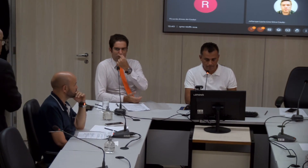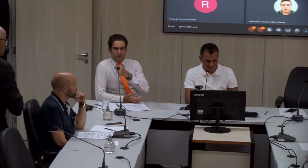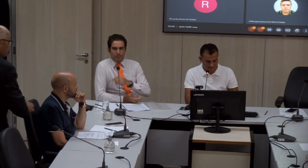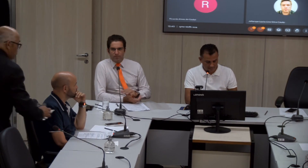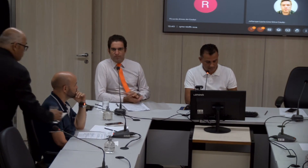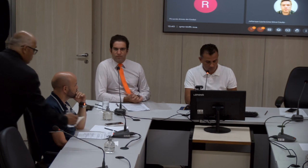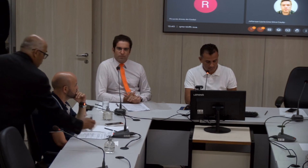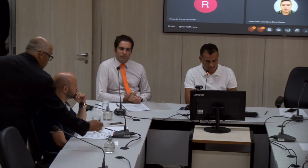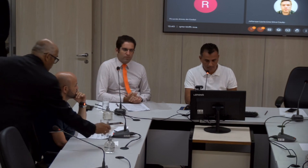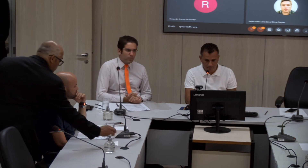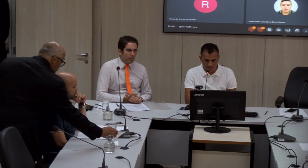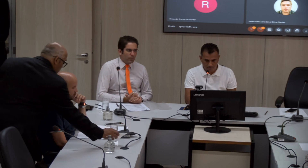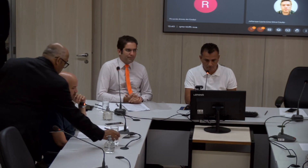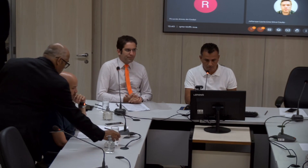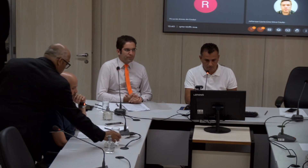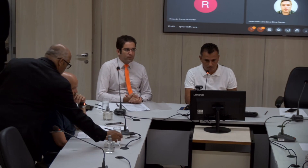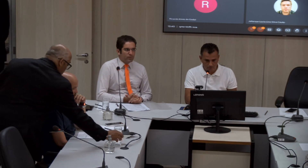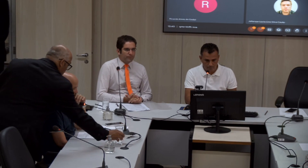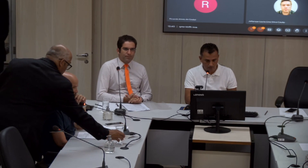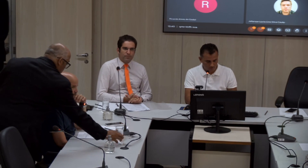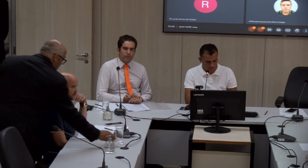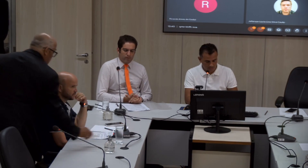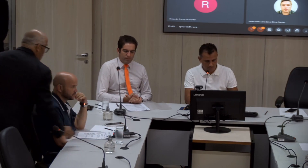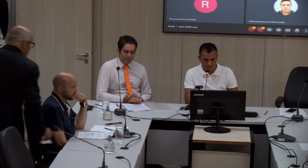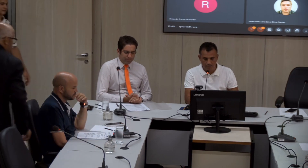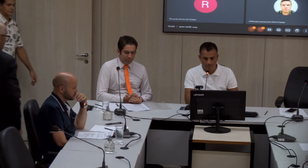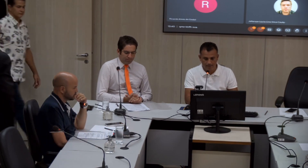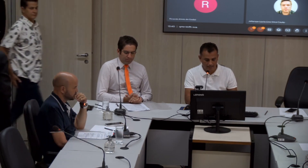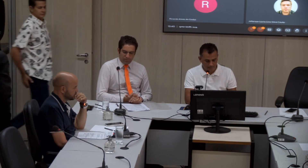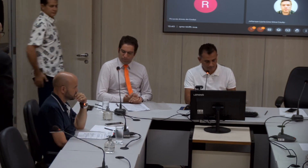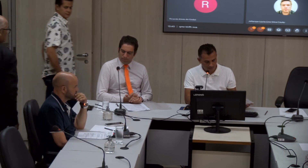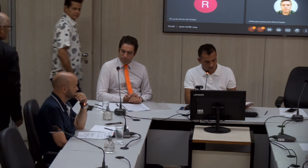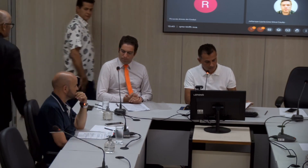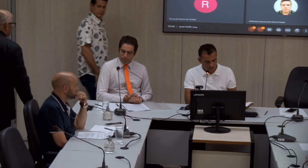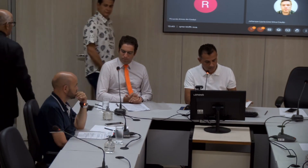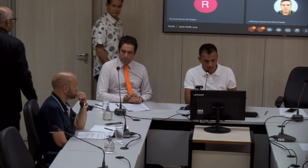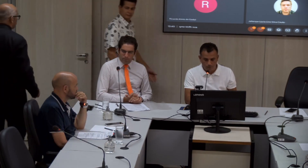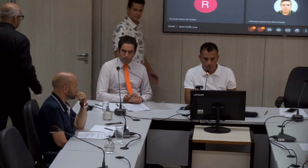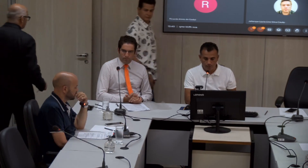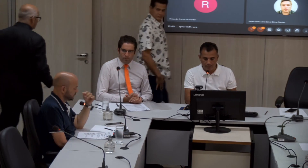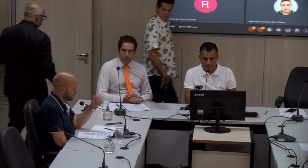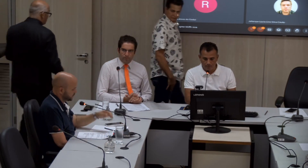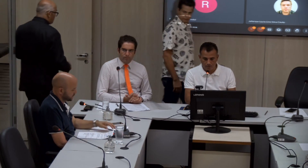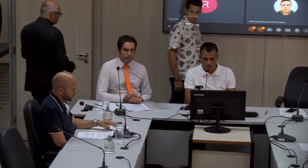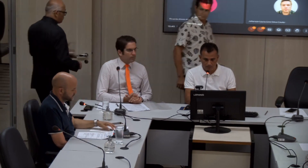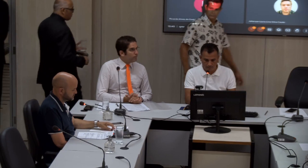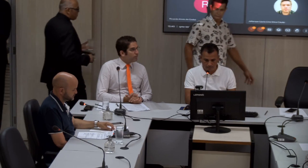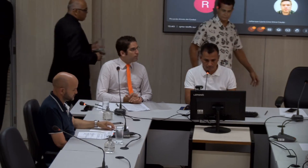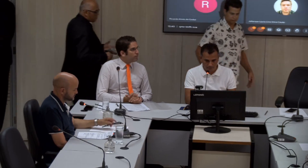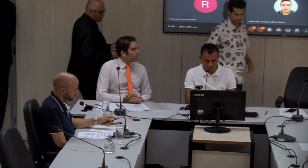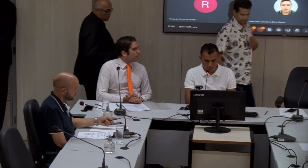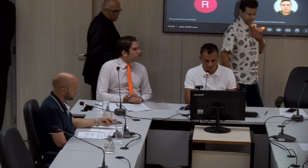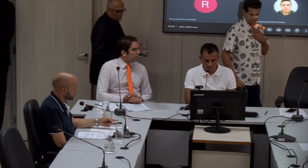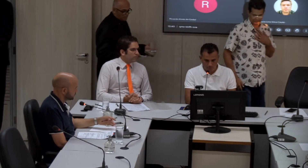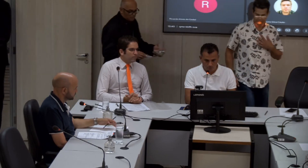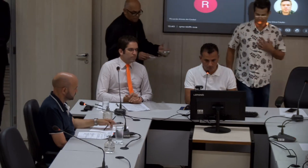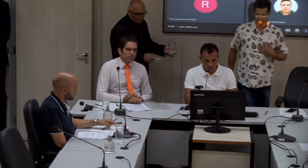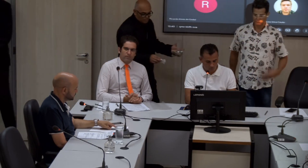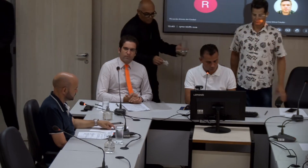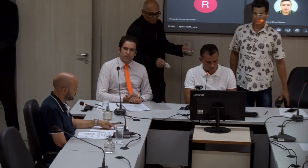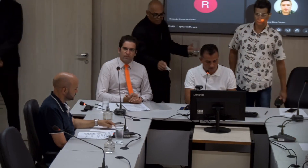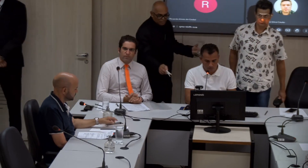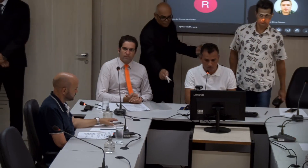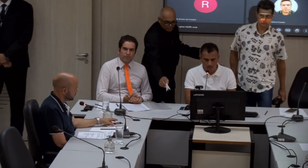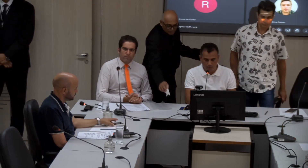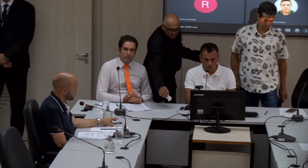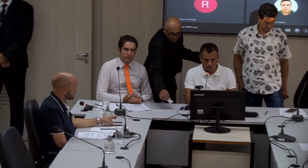apenas apreciar os requerimentos que estão em pauta, iremos deliberar, e aí voltaremos ao tema da audiência